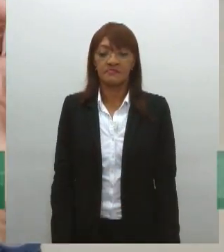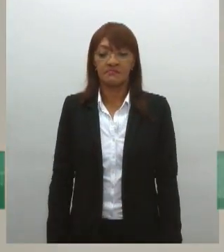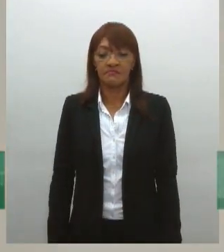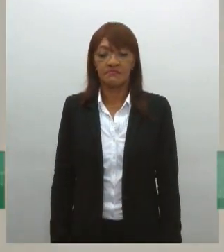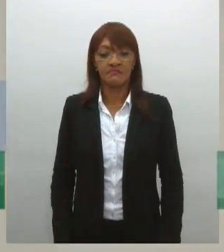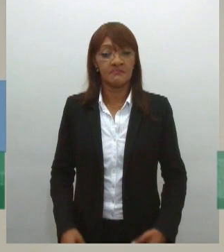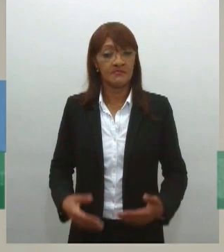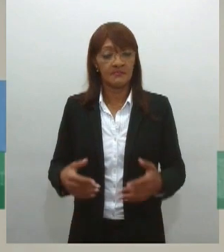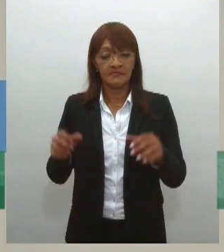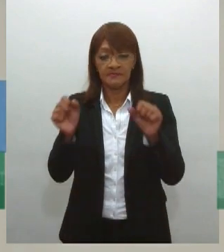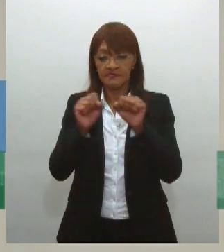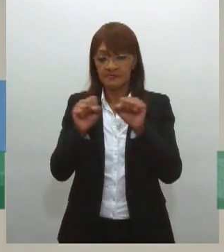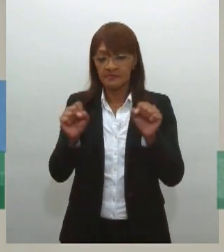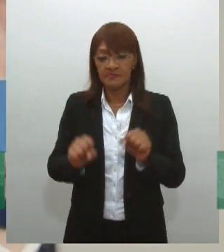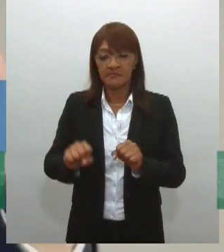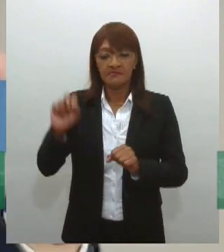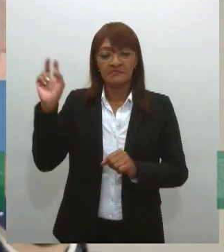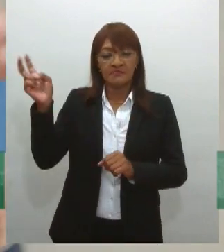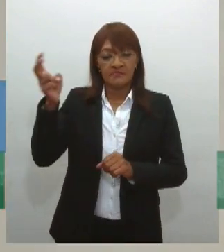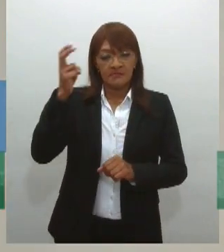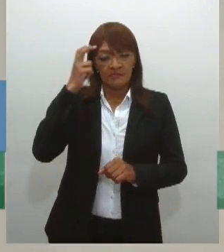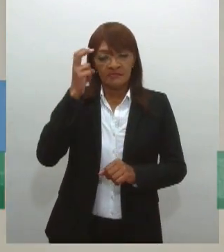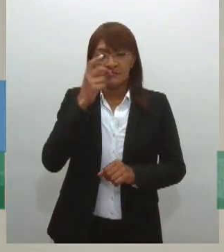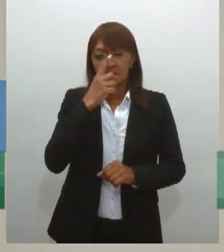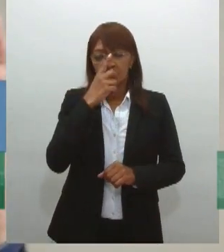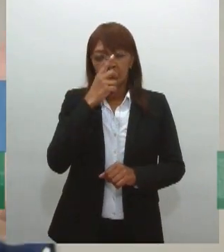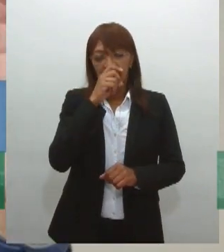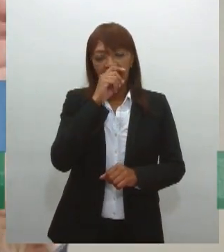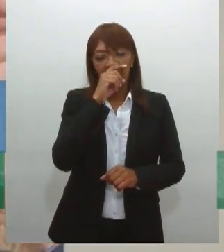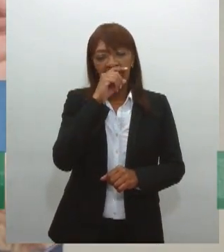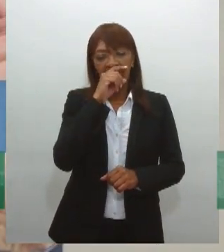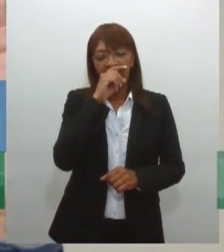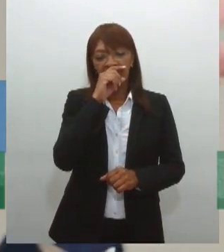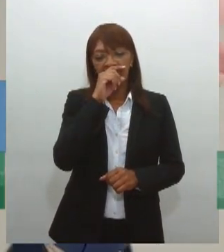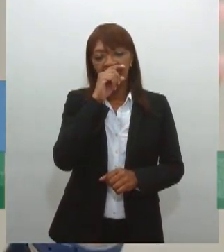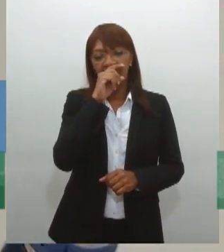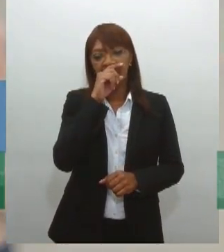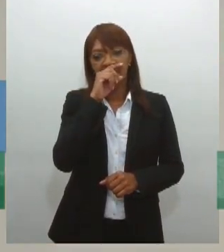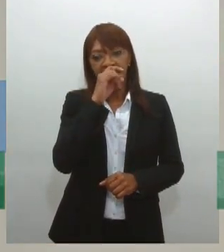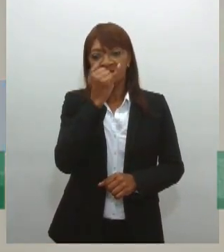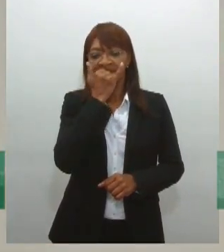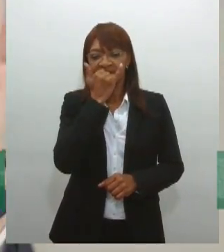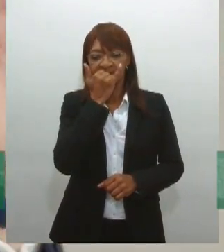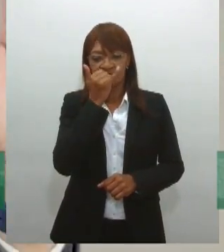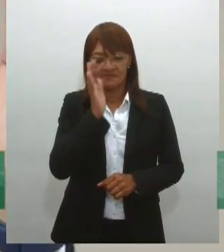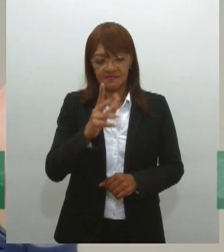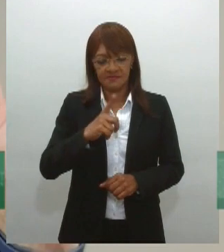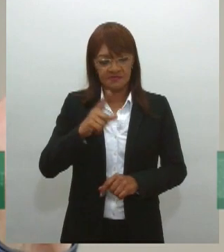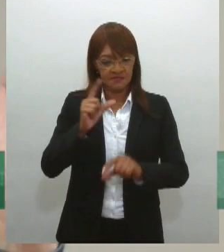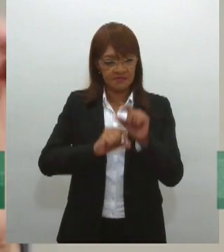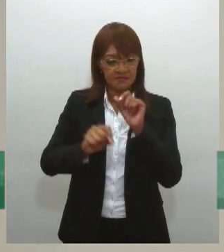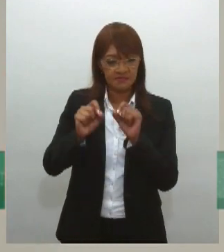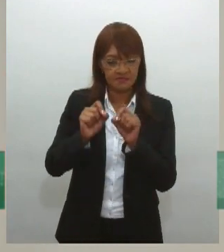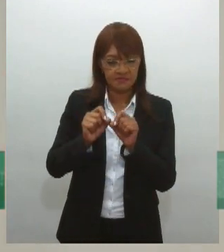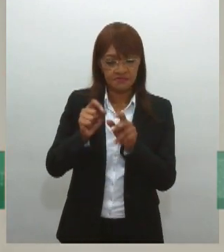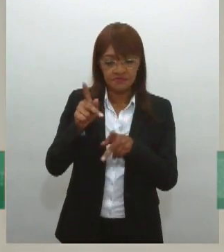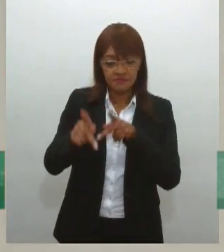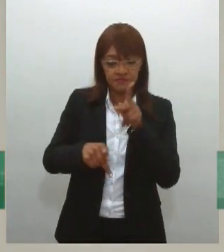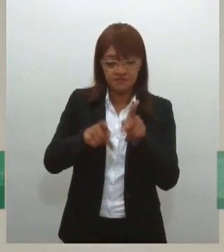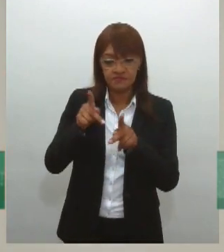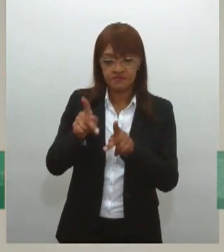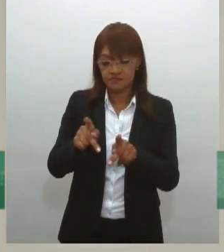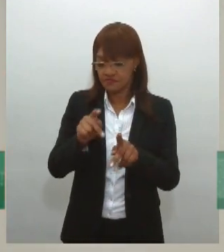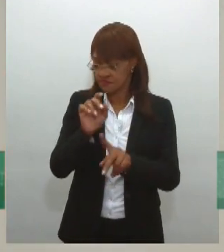de Cultura, existe uma previsão de participação popular, de participação social. E